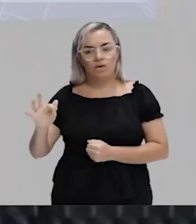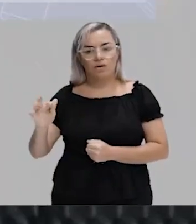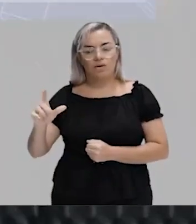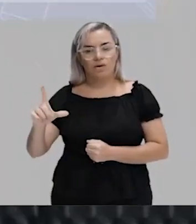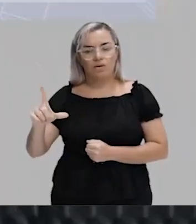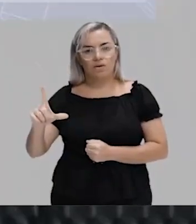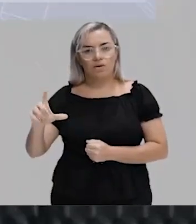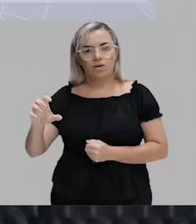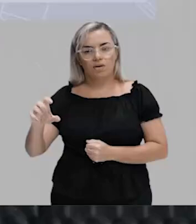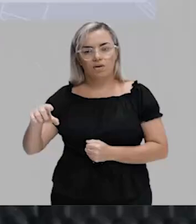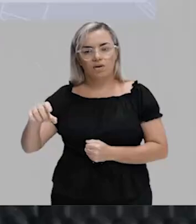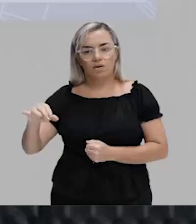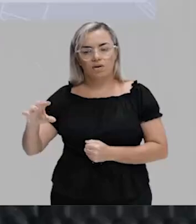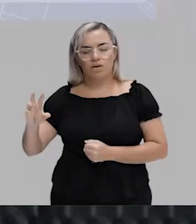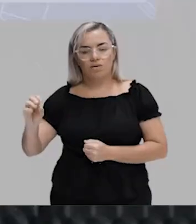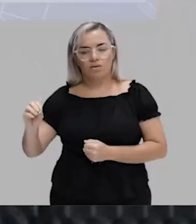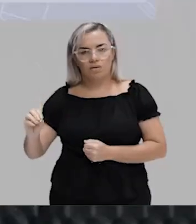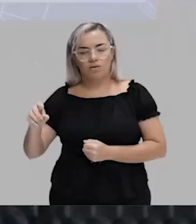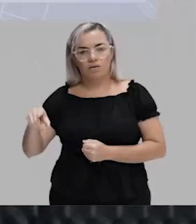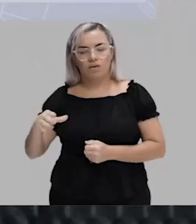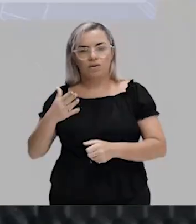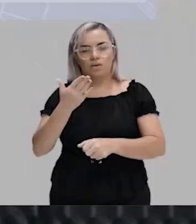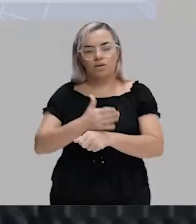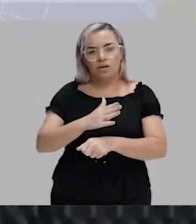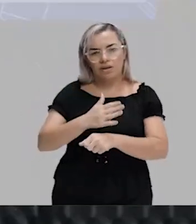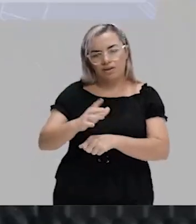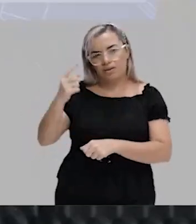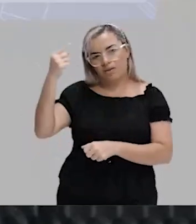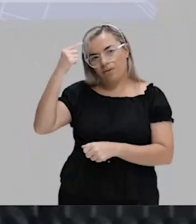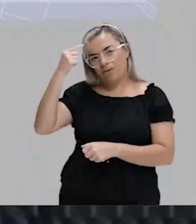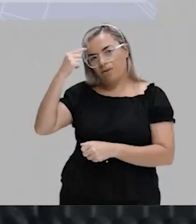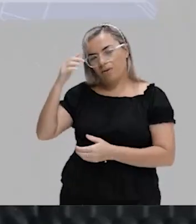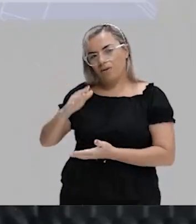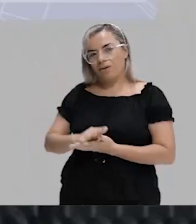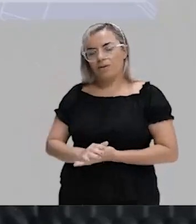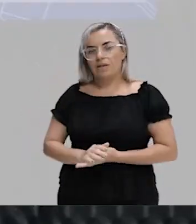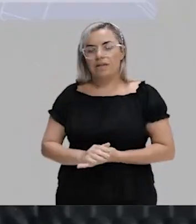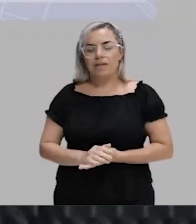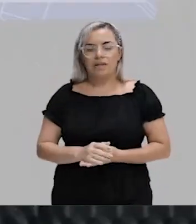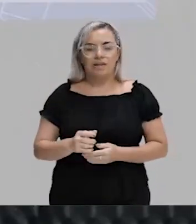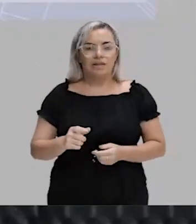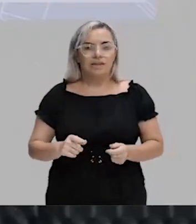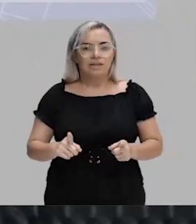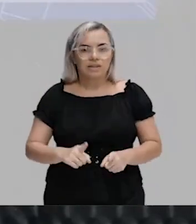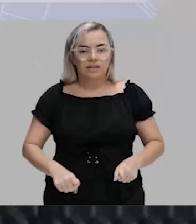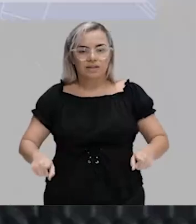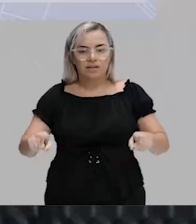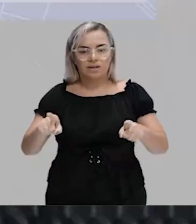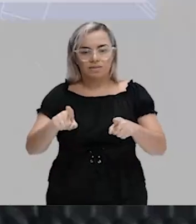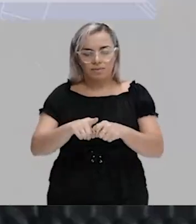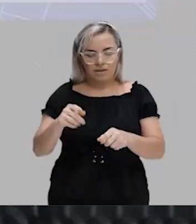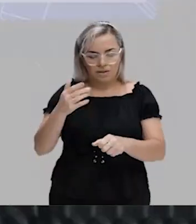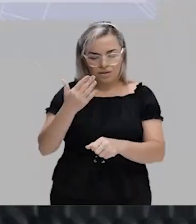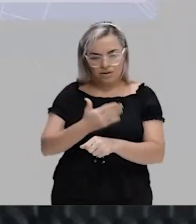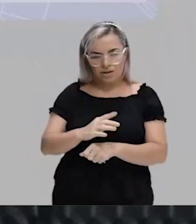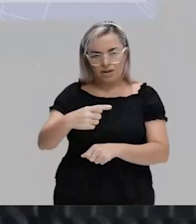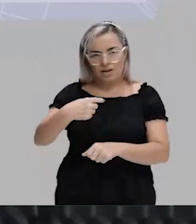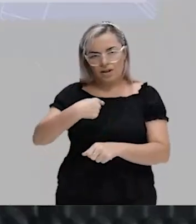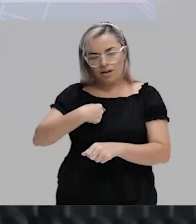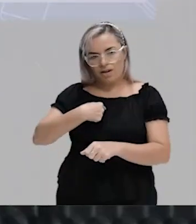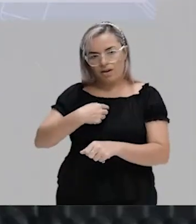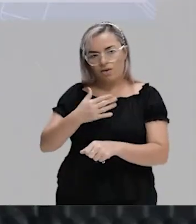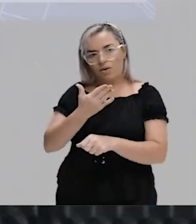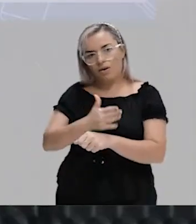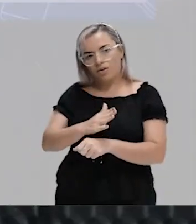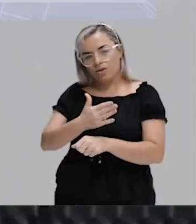né? Quando dá a ideia de que praticou e também recebeu a ação, né? Eu me penteei, eu me